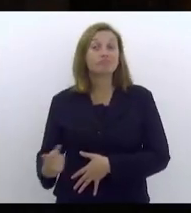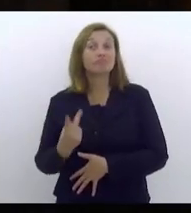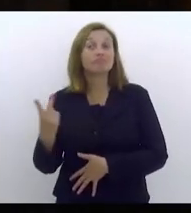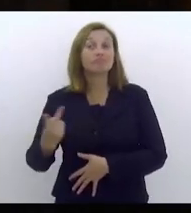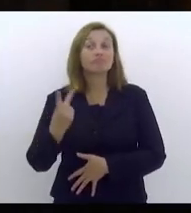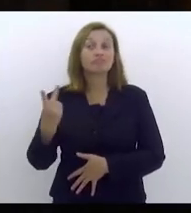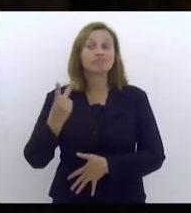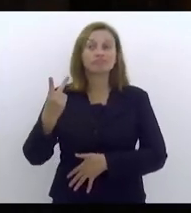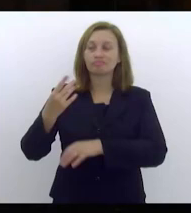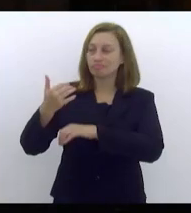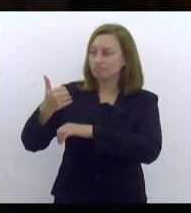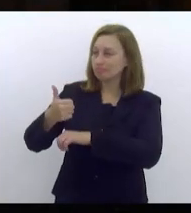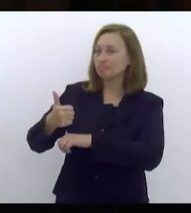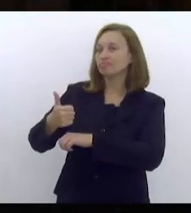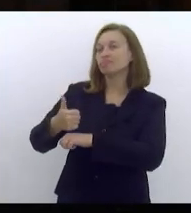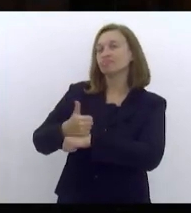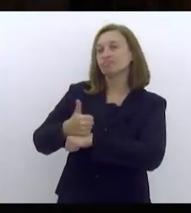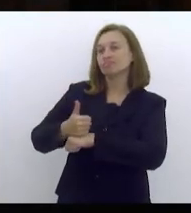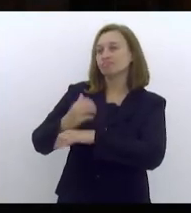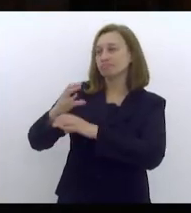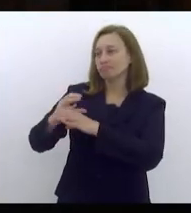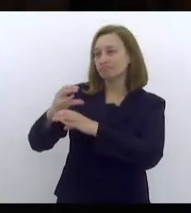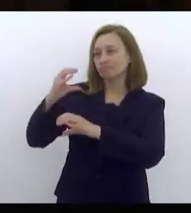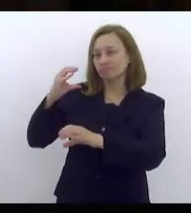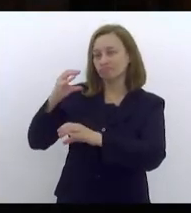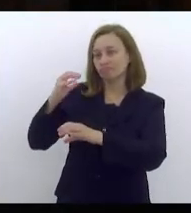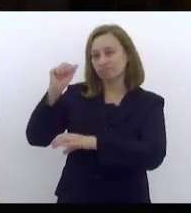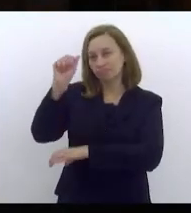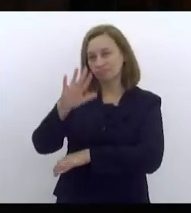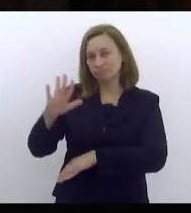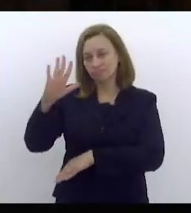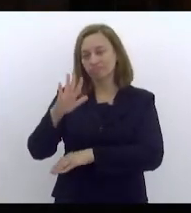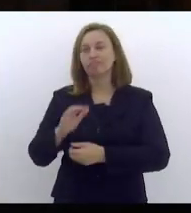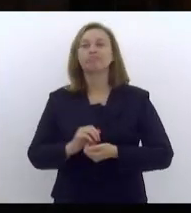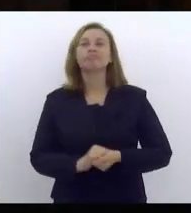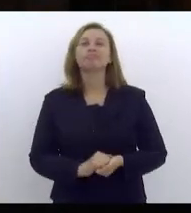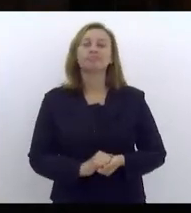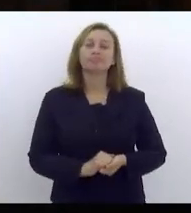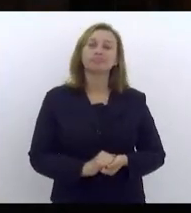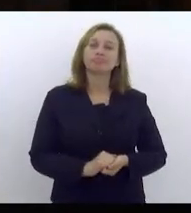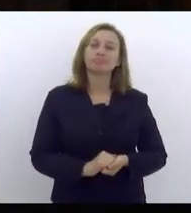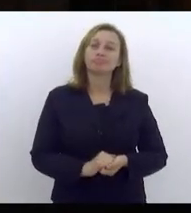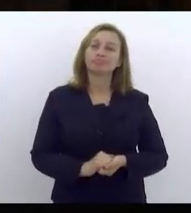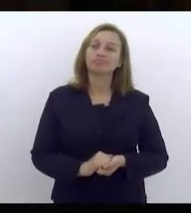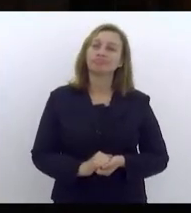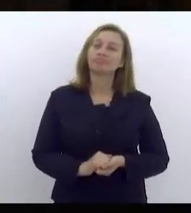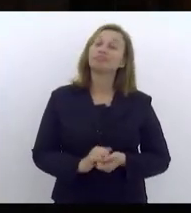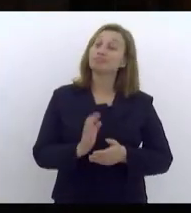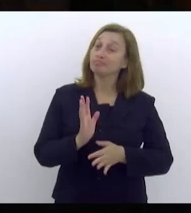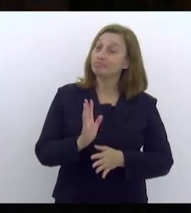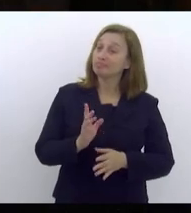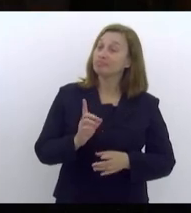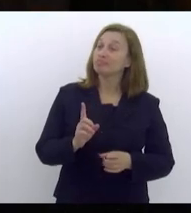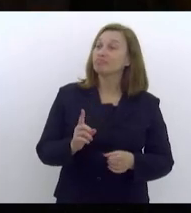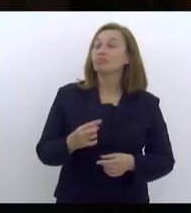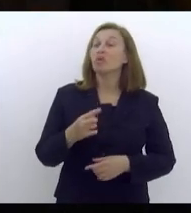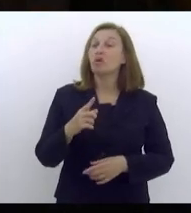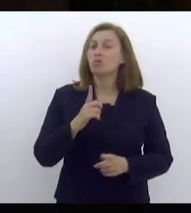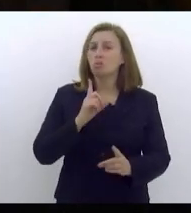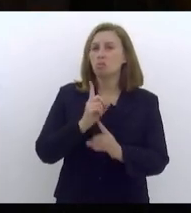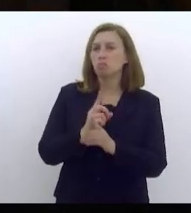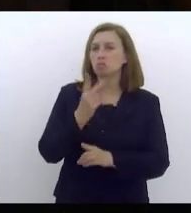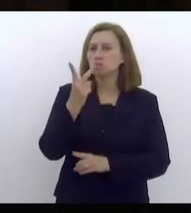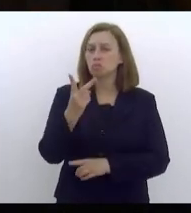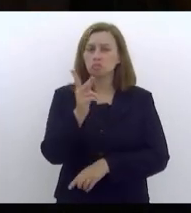a engenharia nacional. E, ao mesmo tempo, de ainda encontrar uns dois